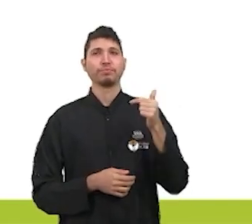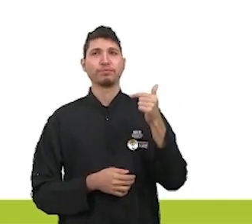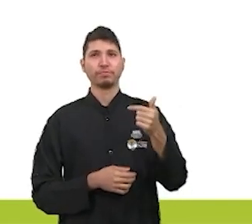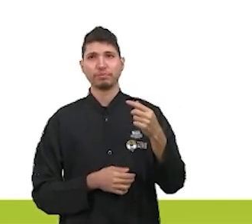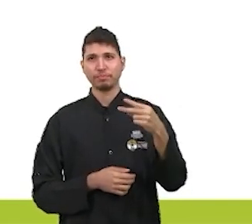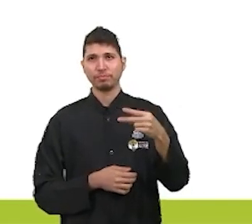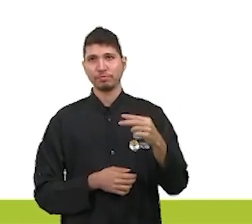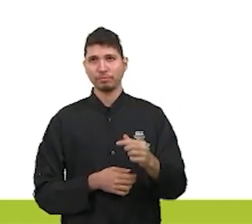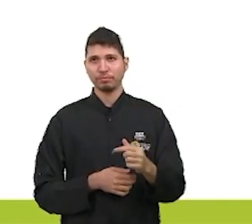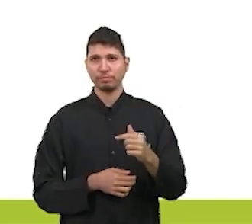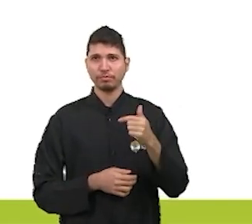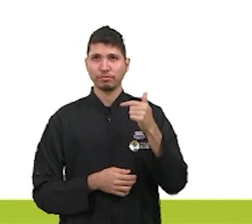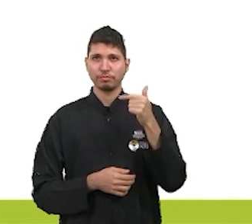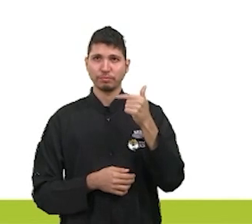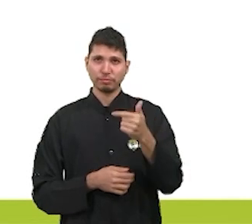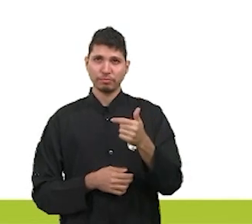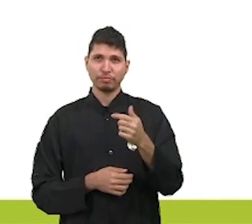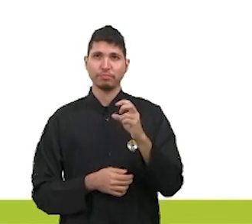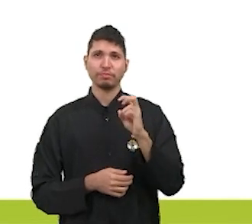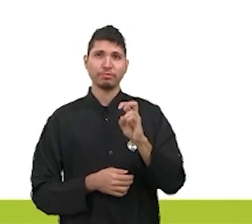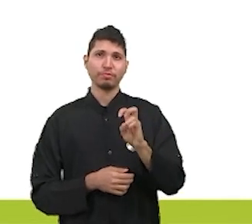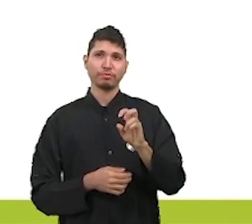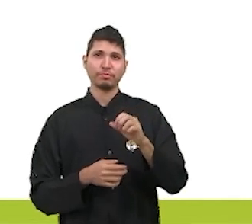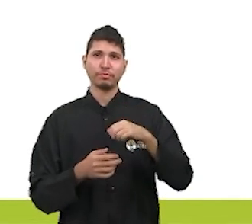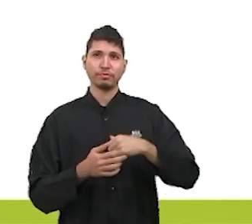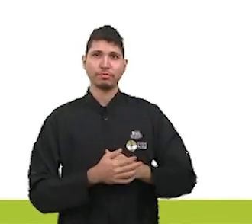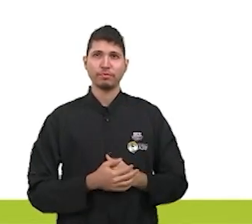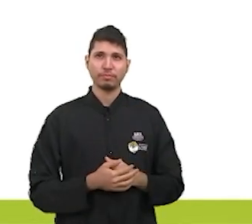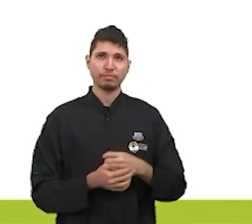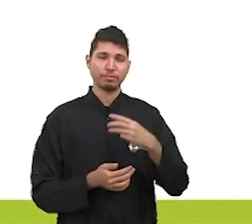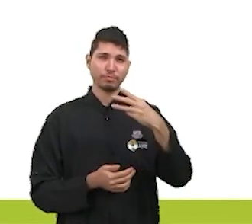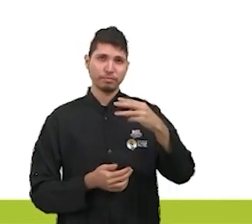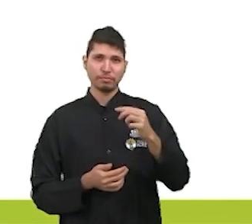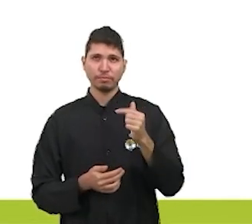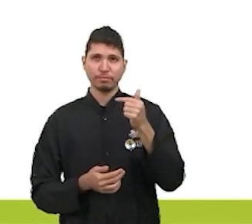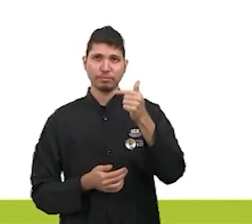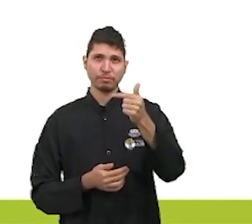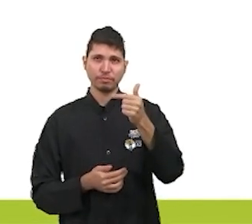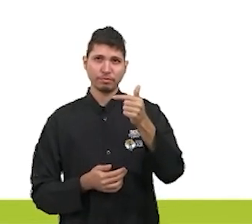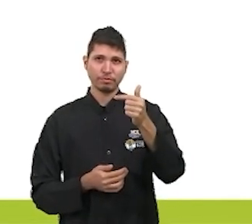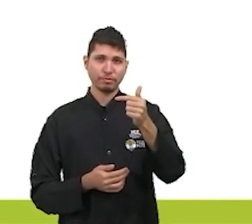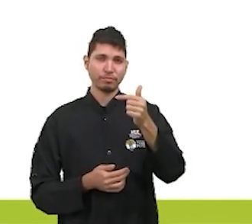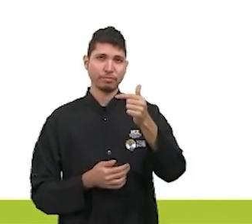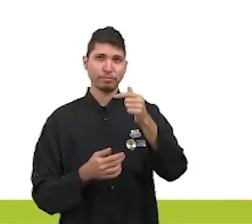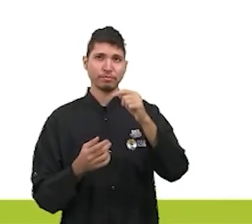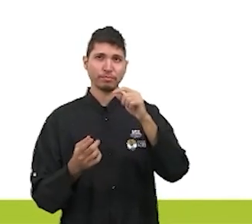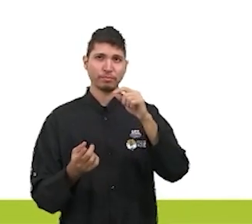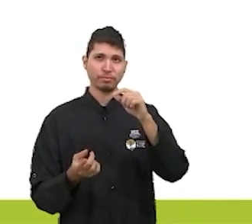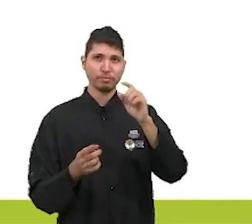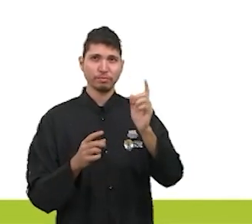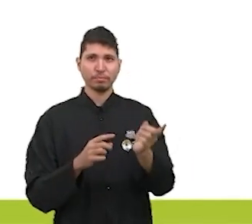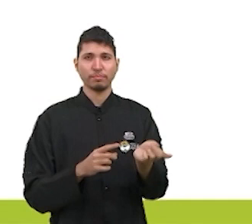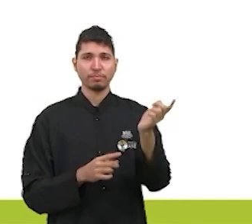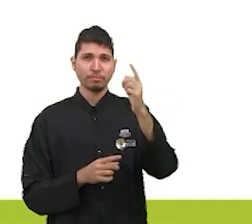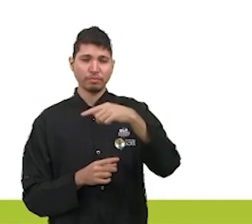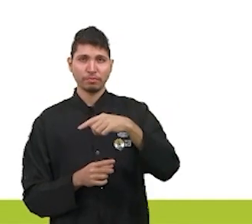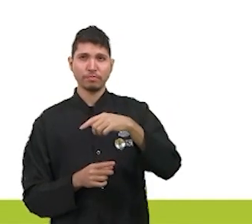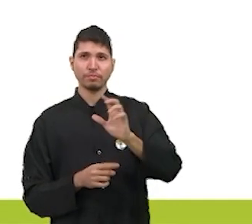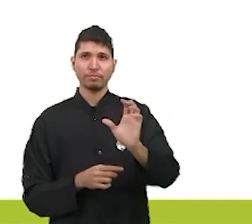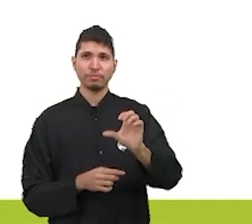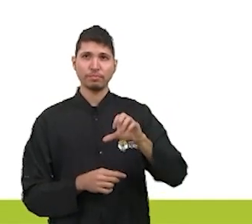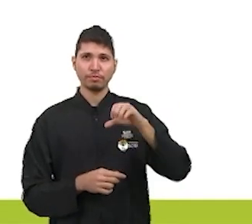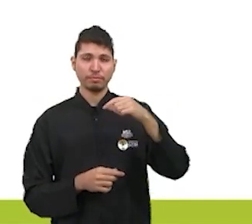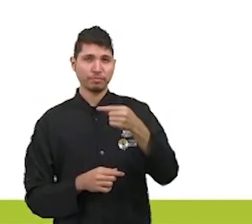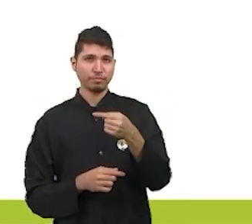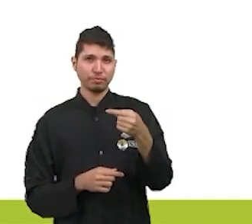ao quadrado, 25, e esse 3 aqui ao quadrado vai dar 9, né? Quando ele vai para o outro lado, esse 9 vem negativo, tá, gente?